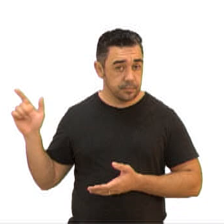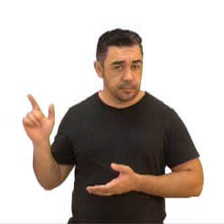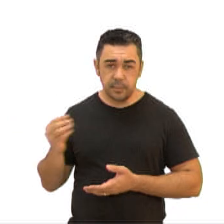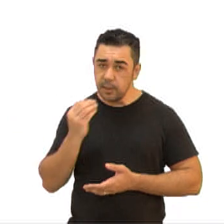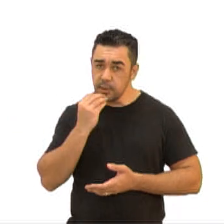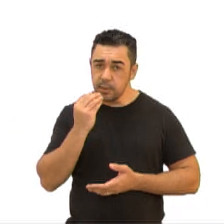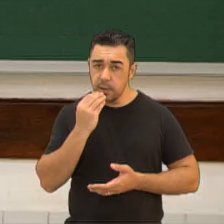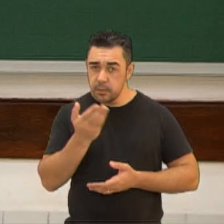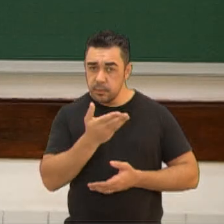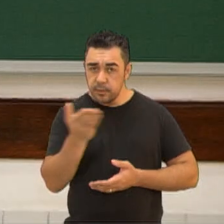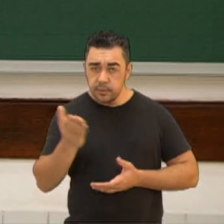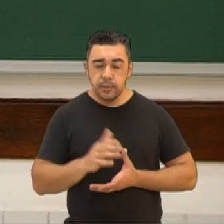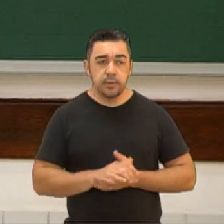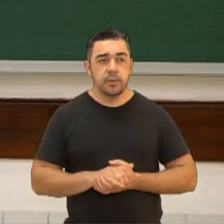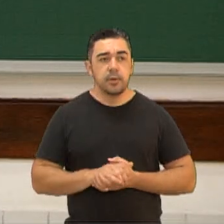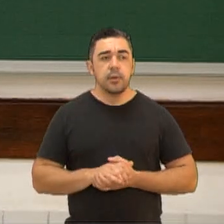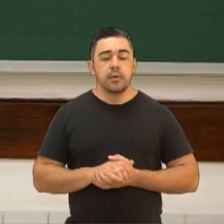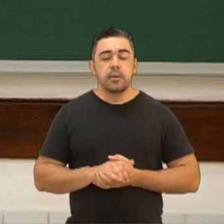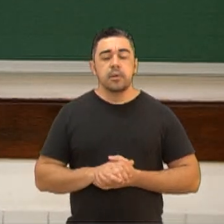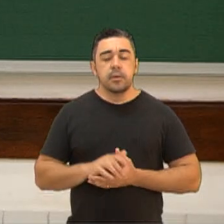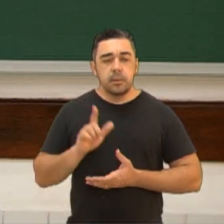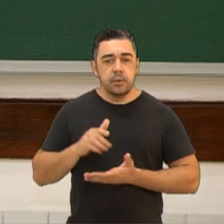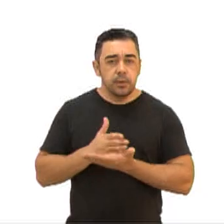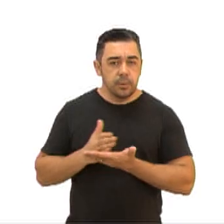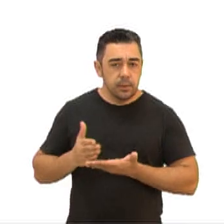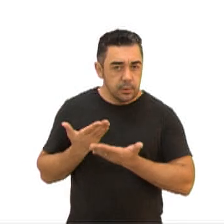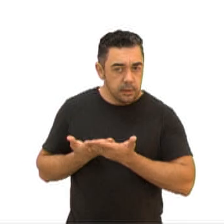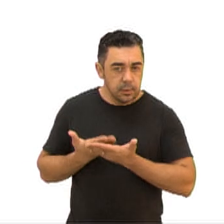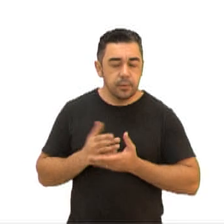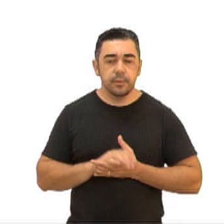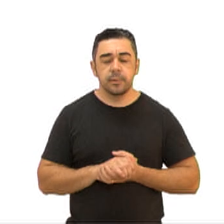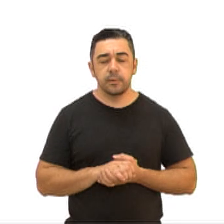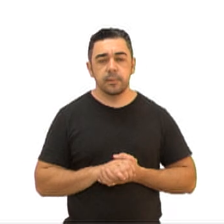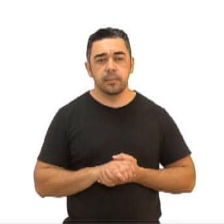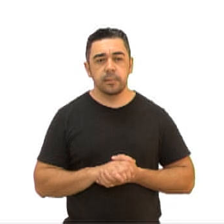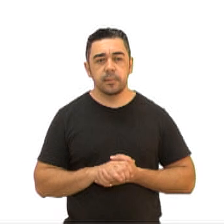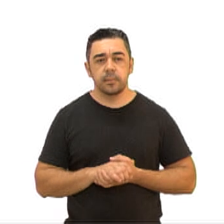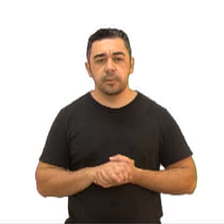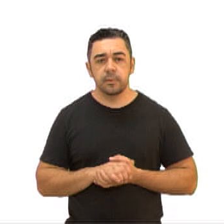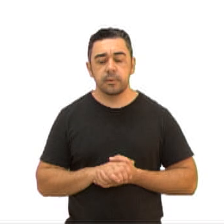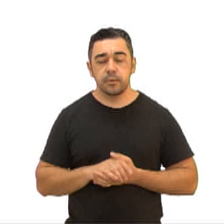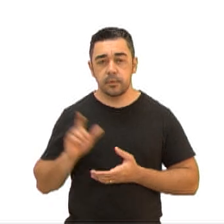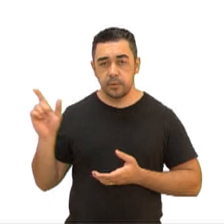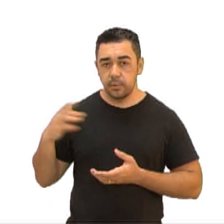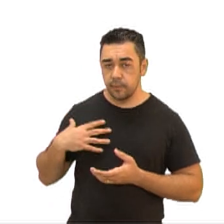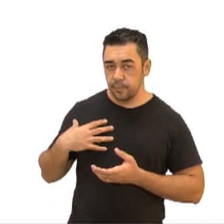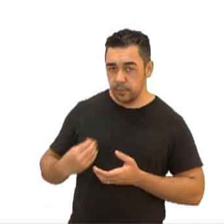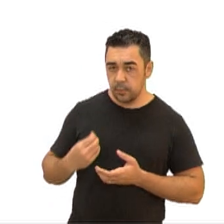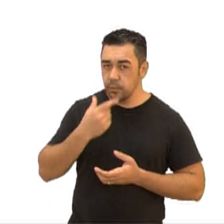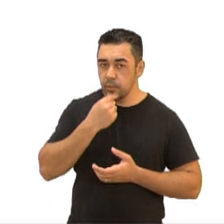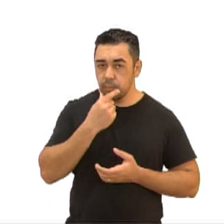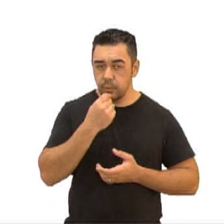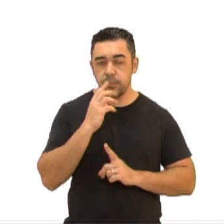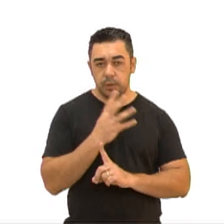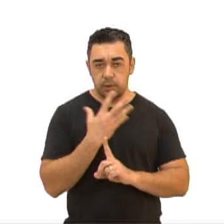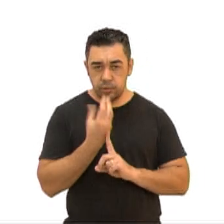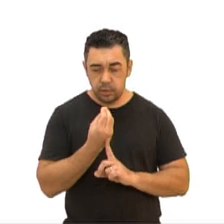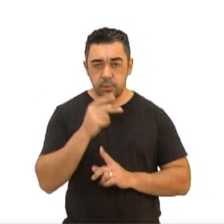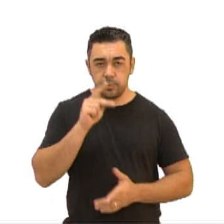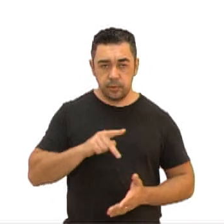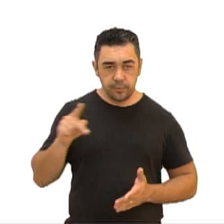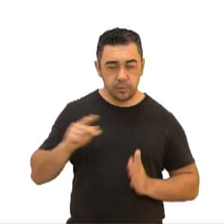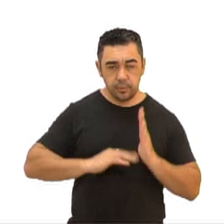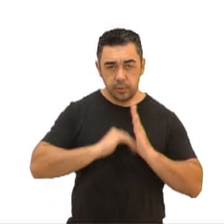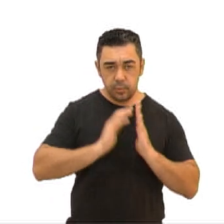Então, um teste desse comecinho de aula. Então, filho de um artista e professor de pintura,